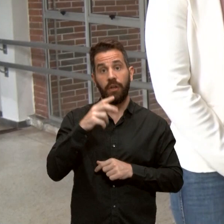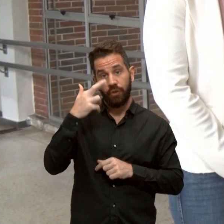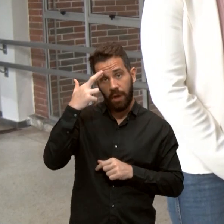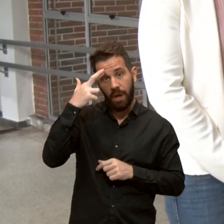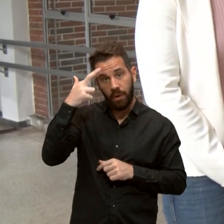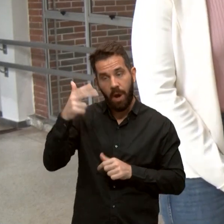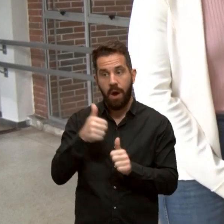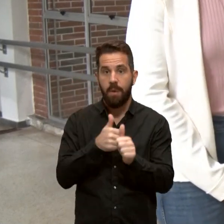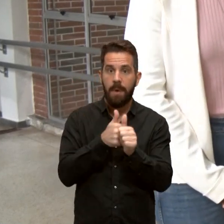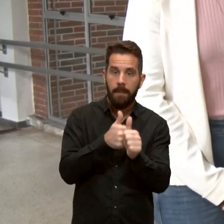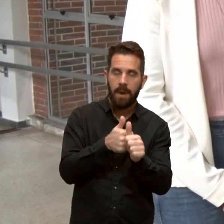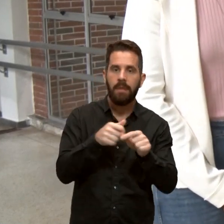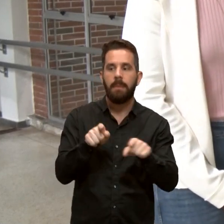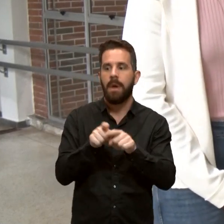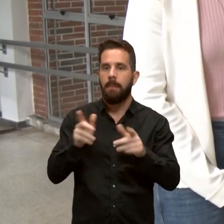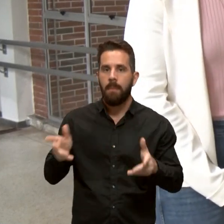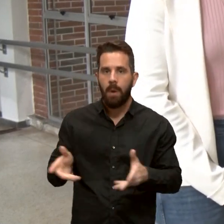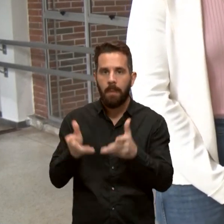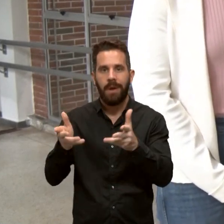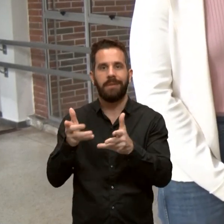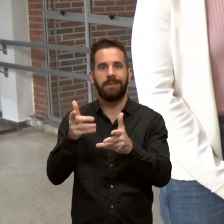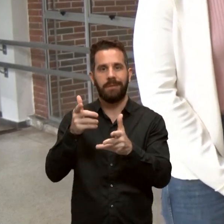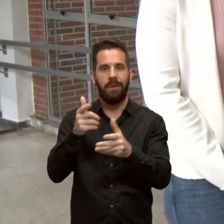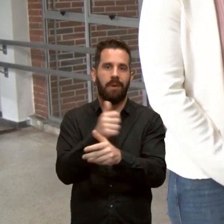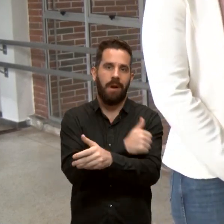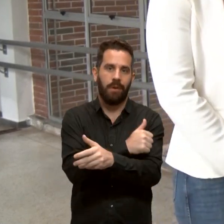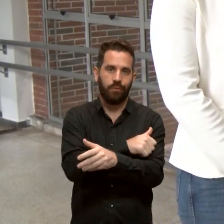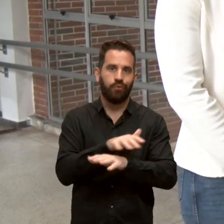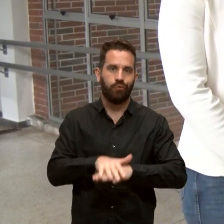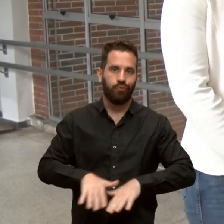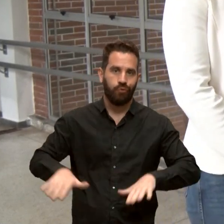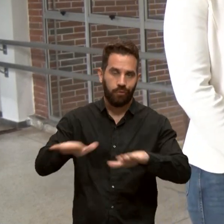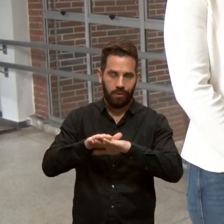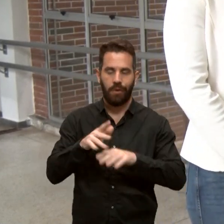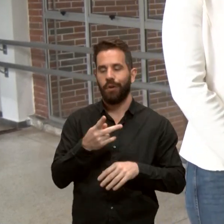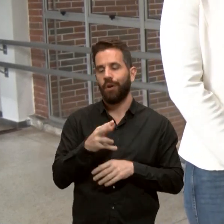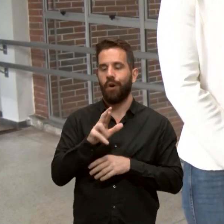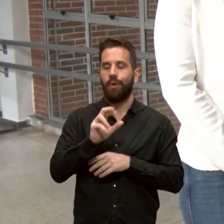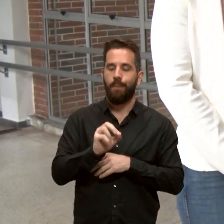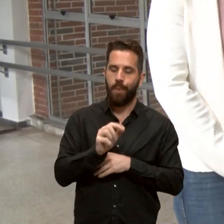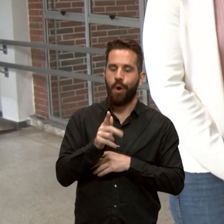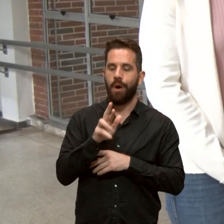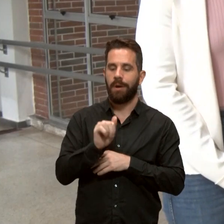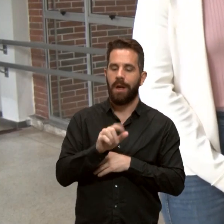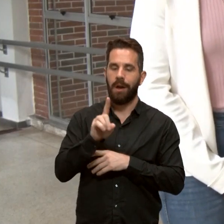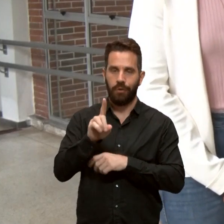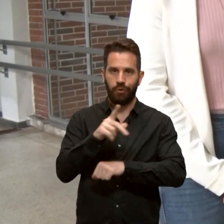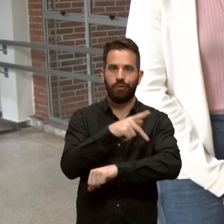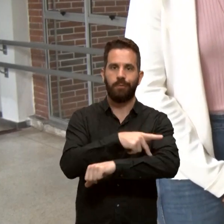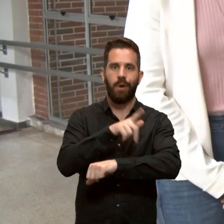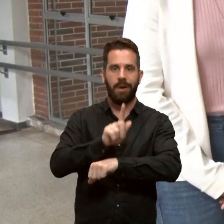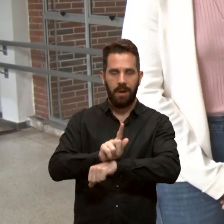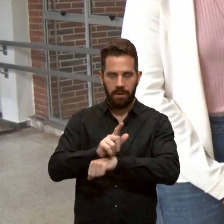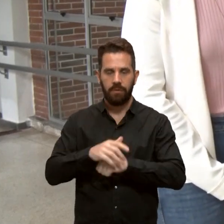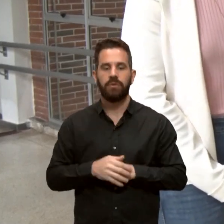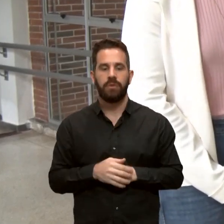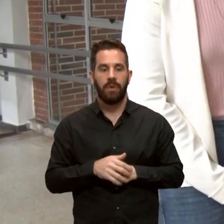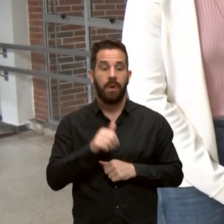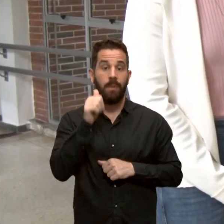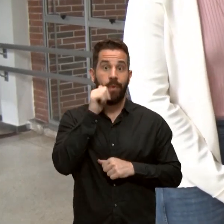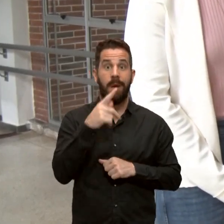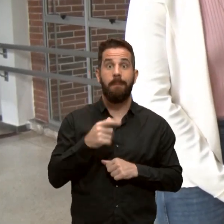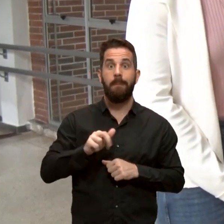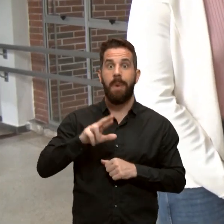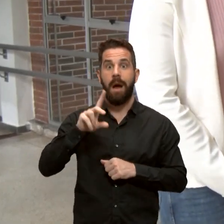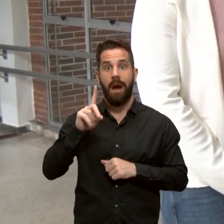e promoção estudantil da Prograde. A Ana é uma mulher parda, usa óculos, tem cabelos na altura dos ombros. Tudo